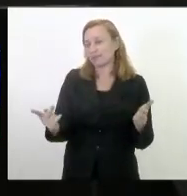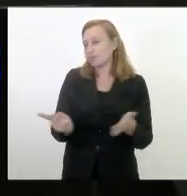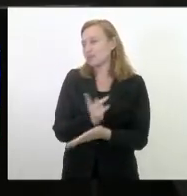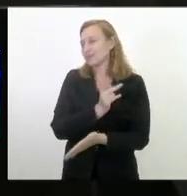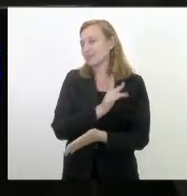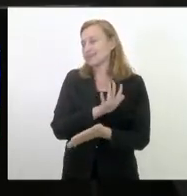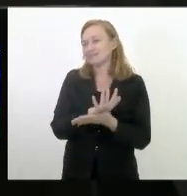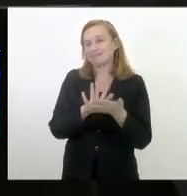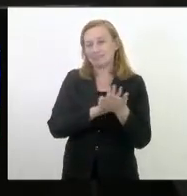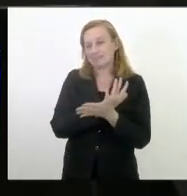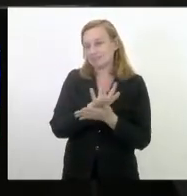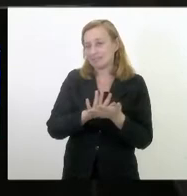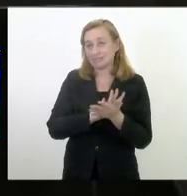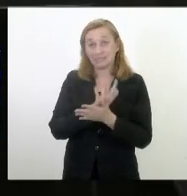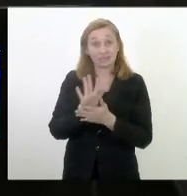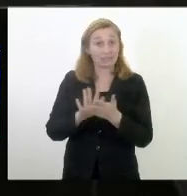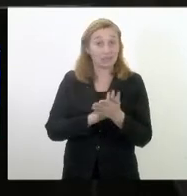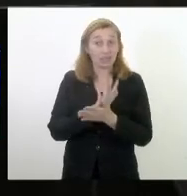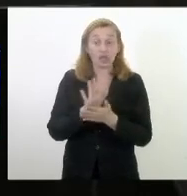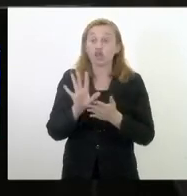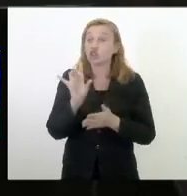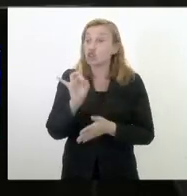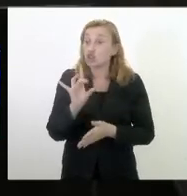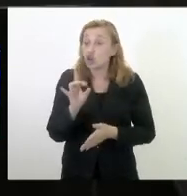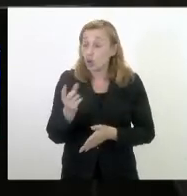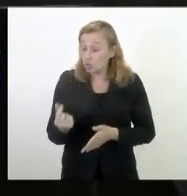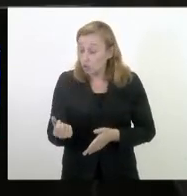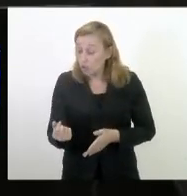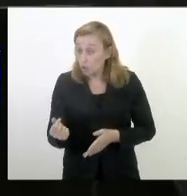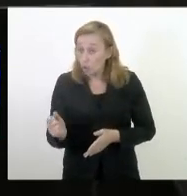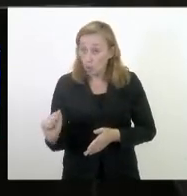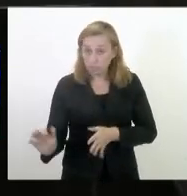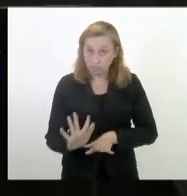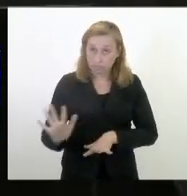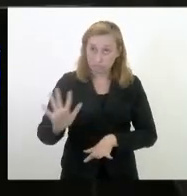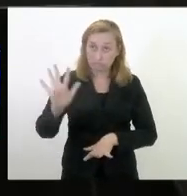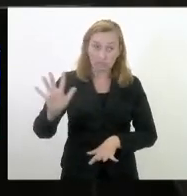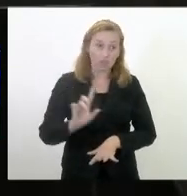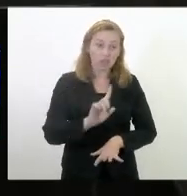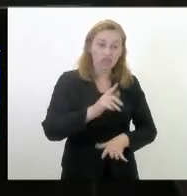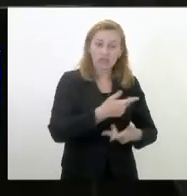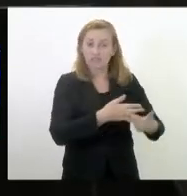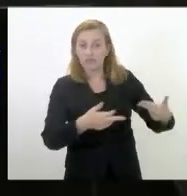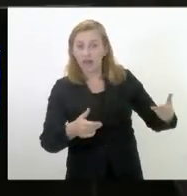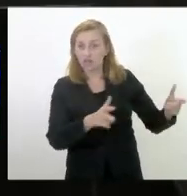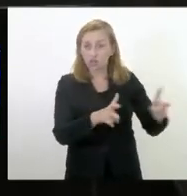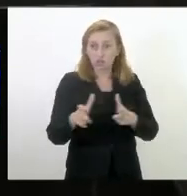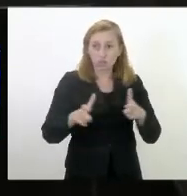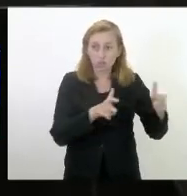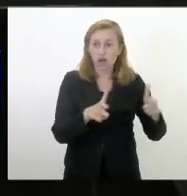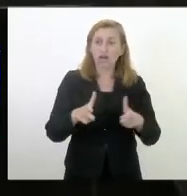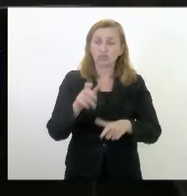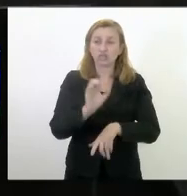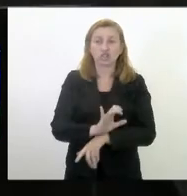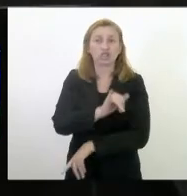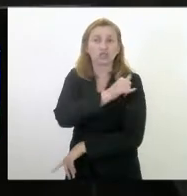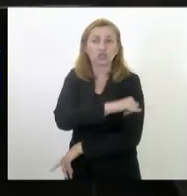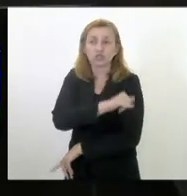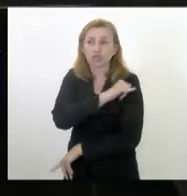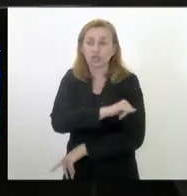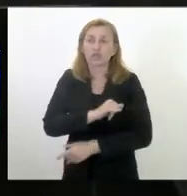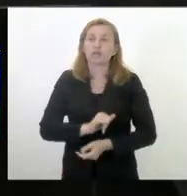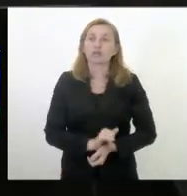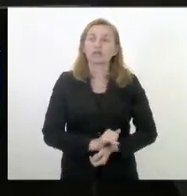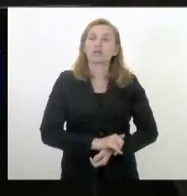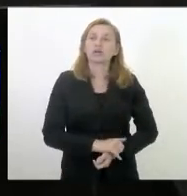aconteceu. Ao contrário, não só os preços subiram, como em muitos lugares, e aliás, o estado do Rio de Janeiro vive